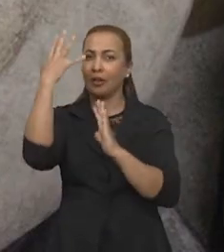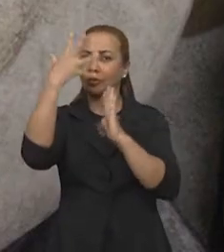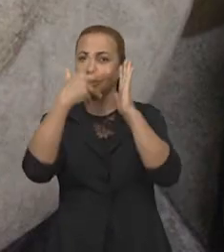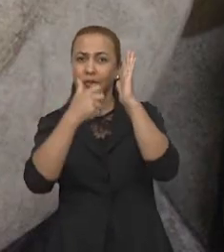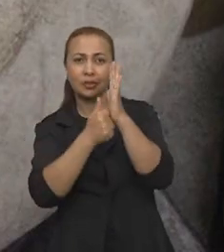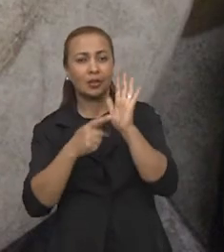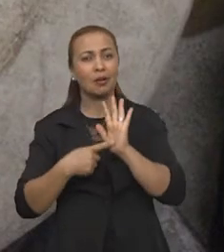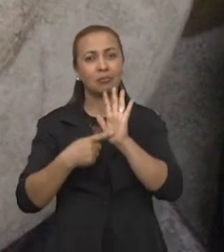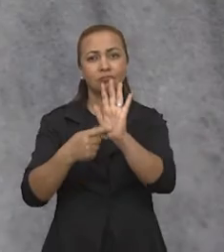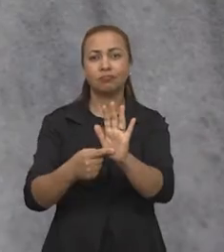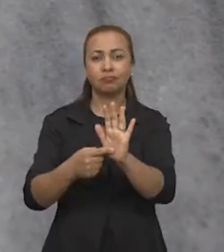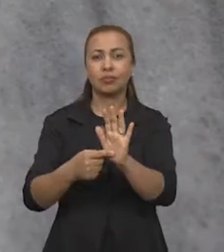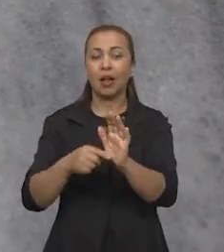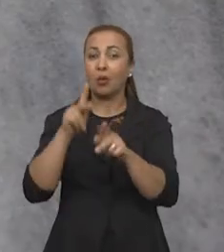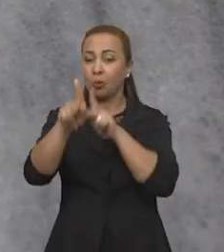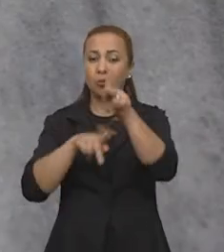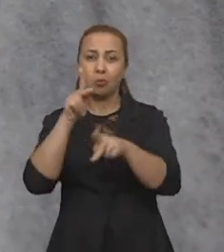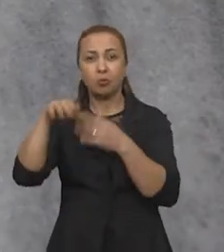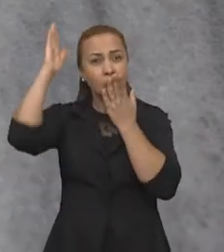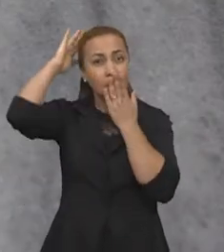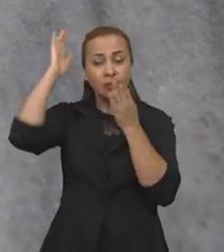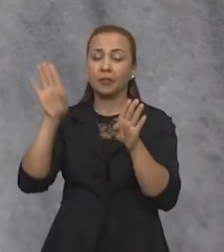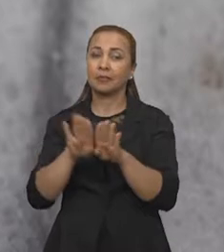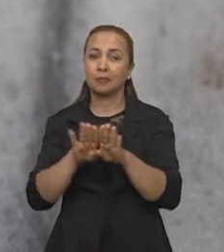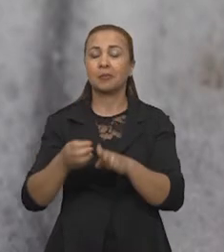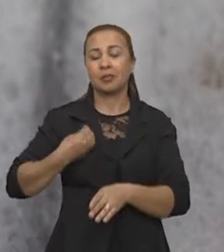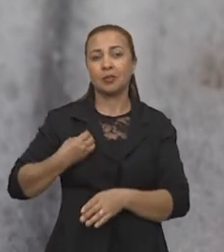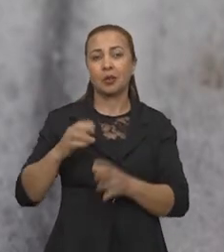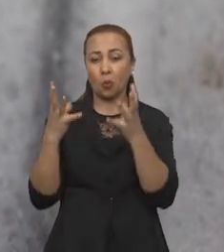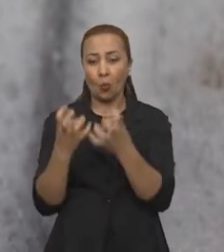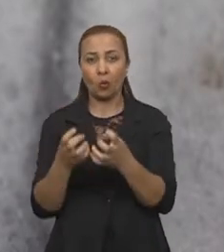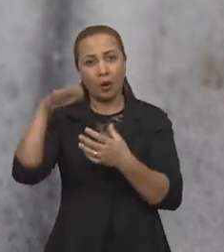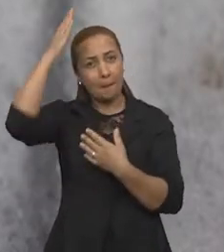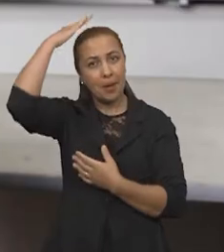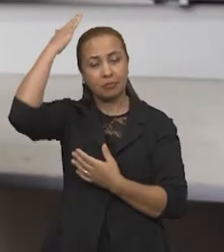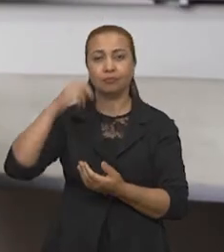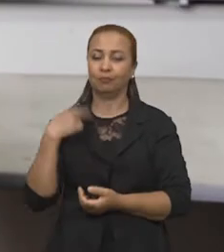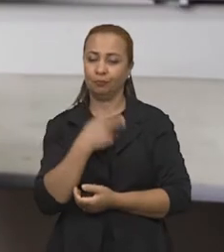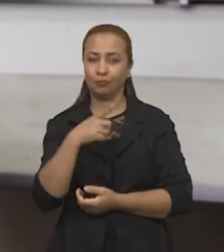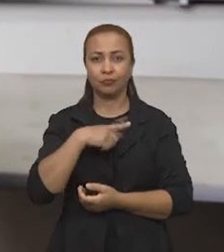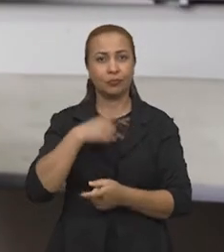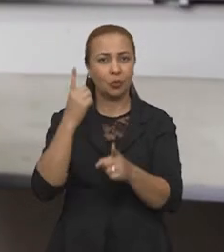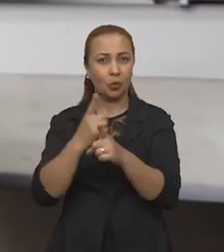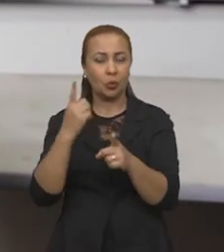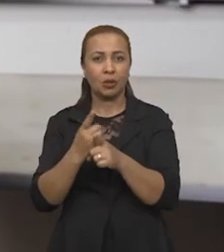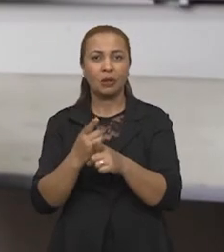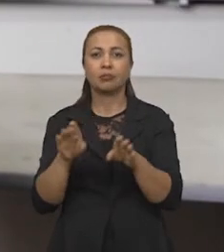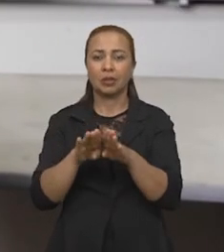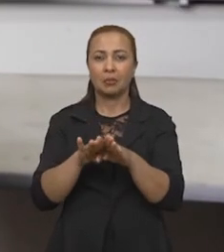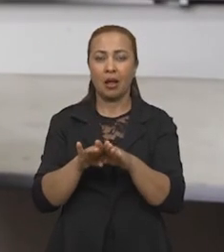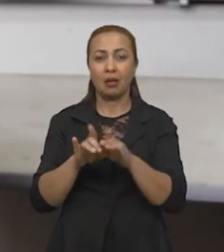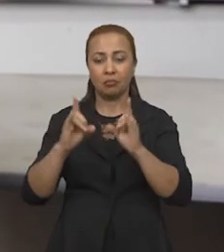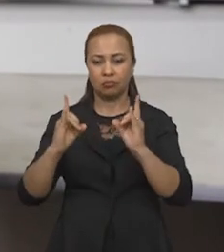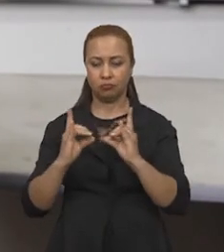sobre as características dos povos indígenas que habitaram também o sertão paraibano. Temos encontrado urnas